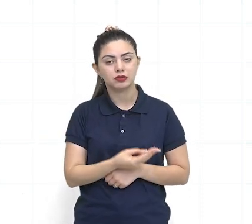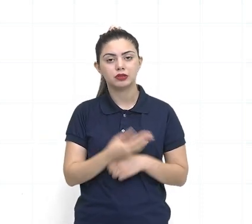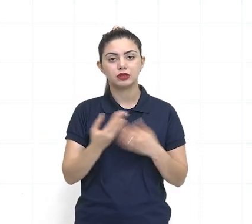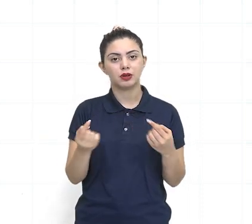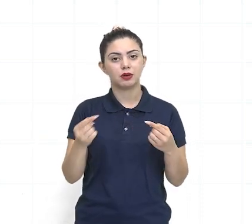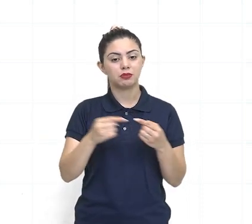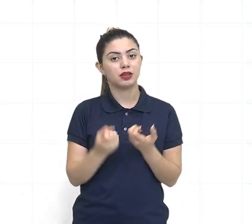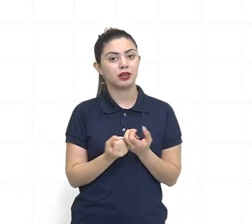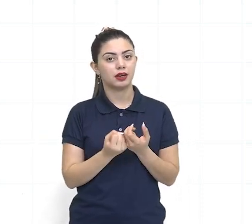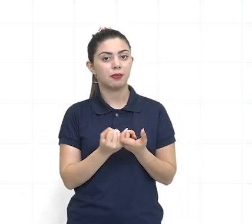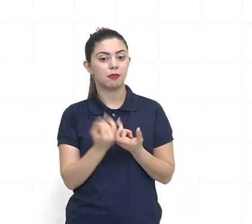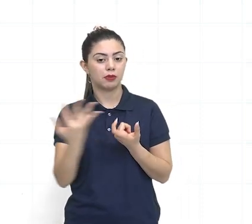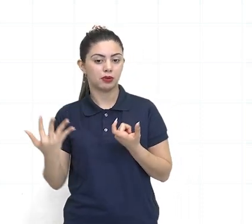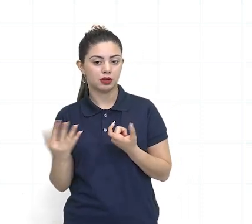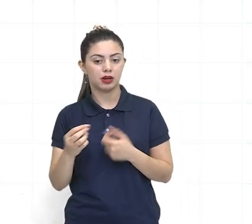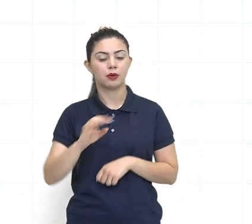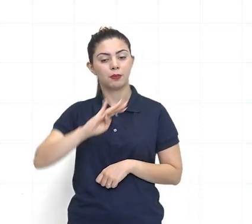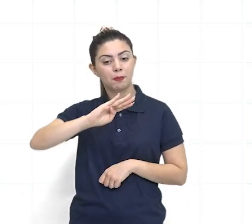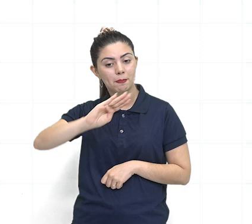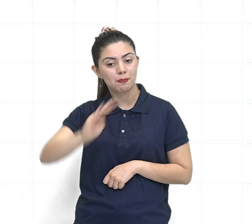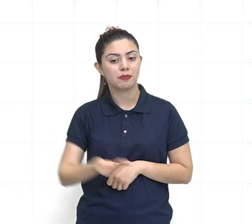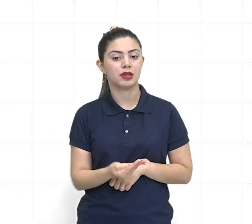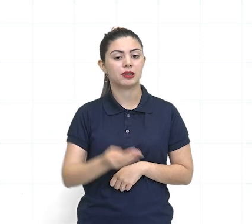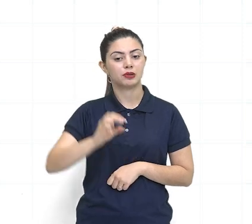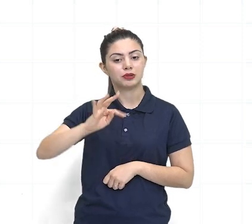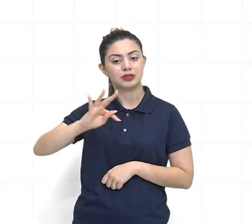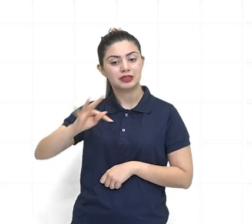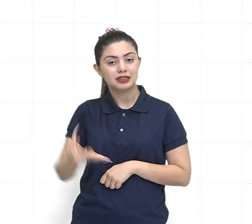refere ao plural. Milhões,